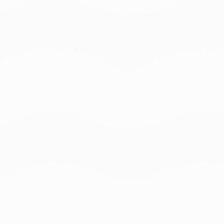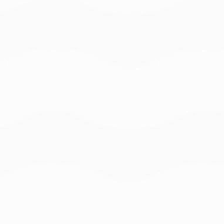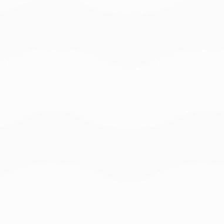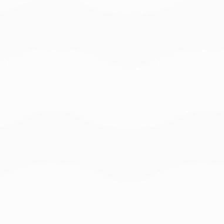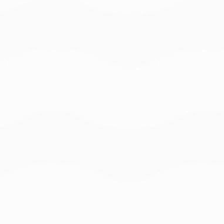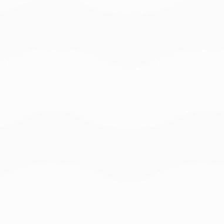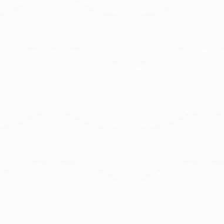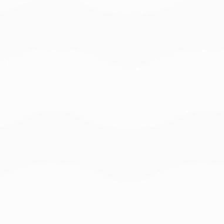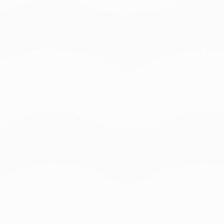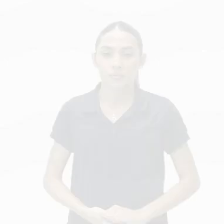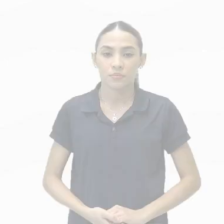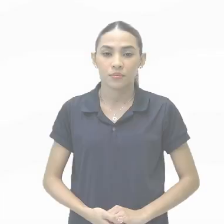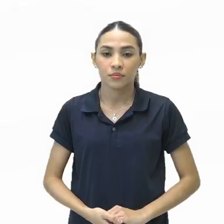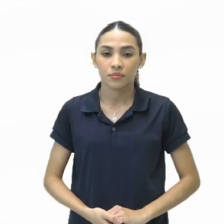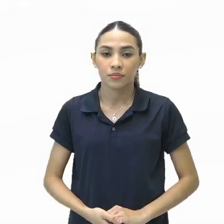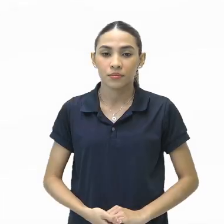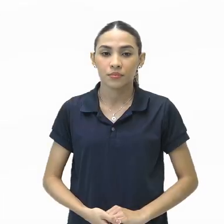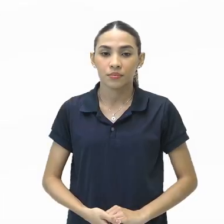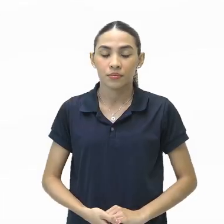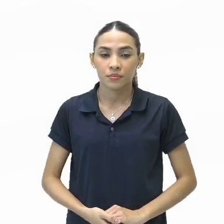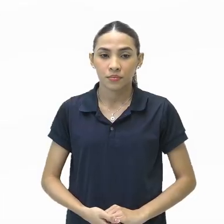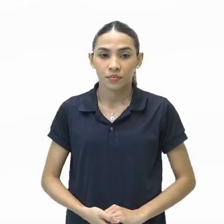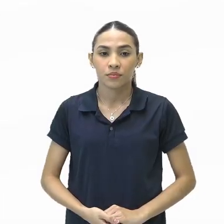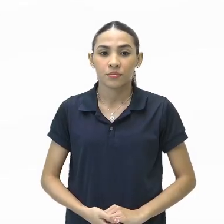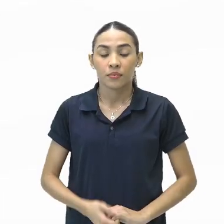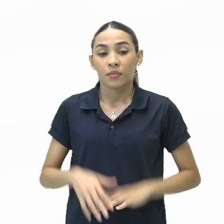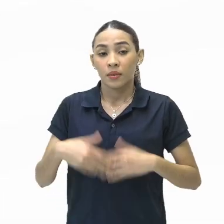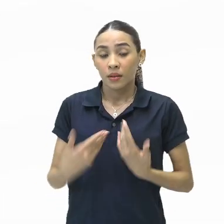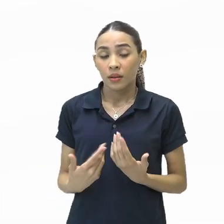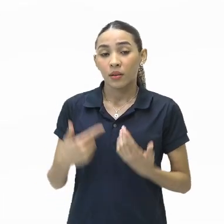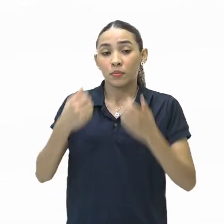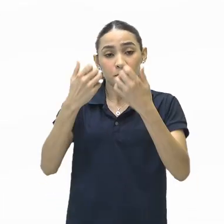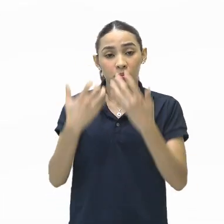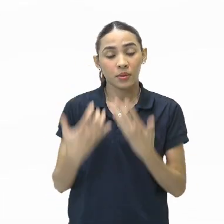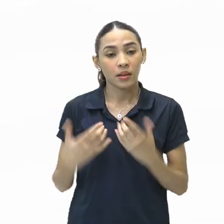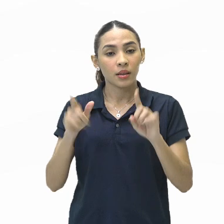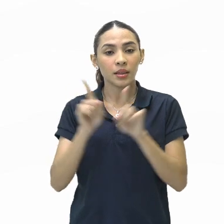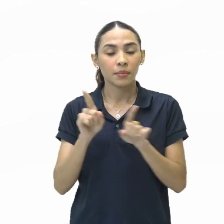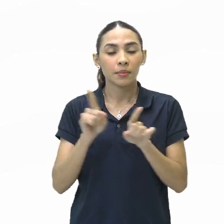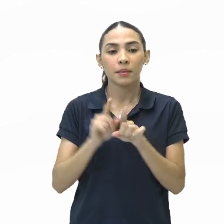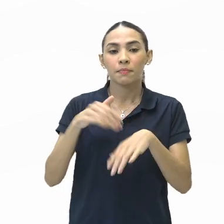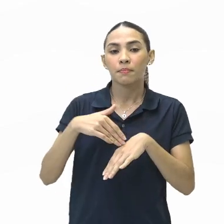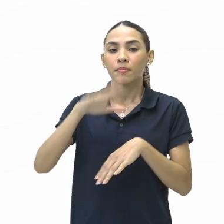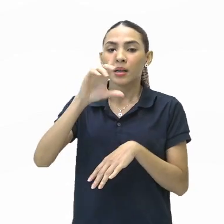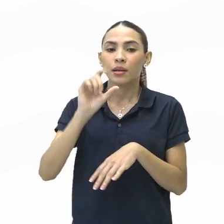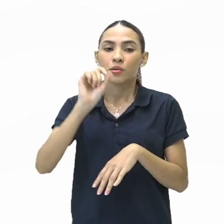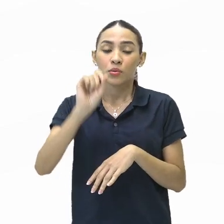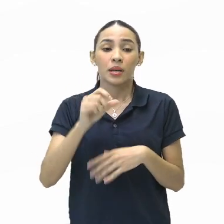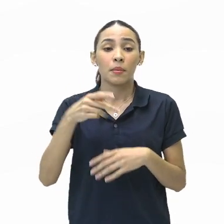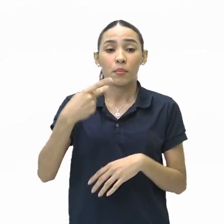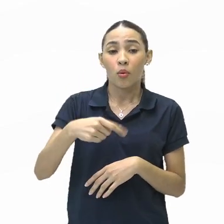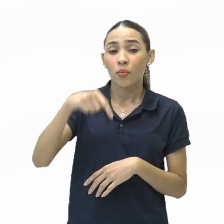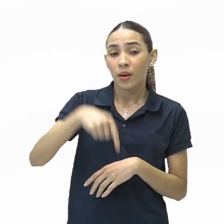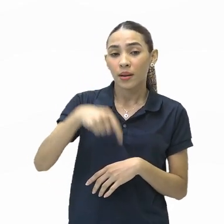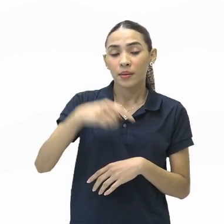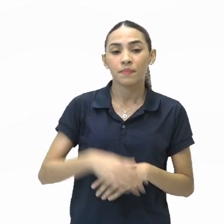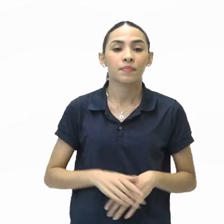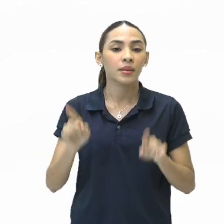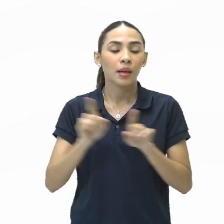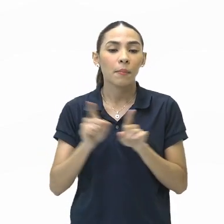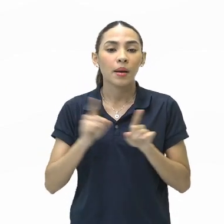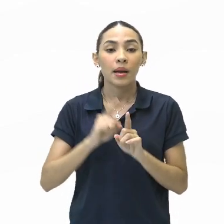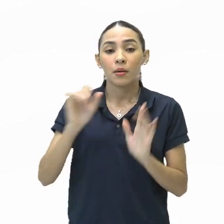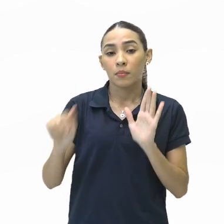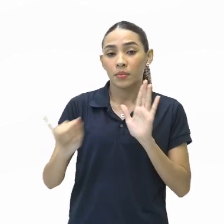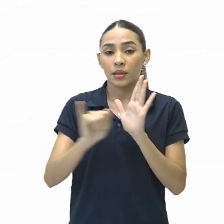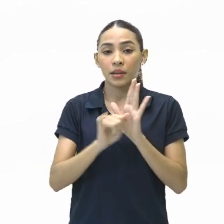mais radical e nacionalista, certo? Então, vamos falar bastante da nossa terra, busca por uma